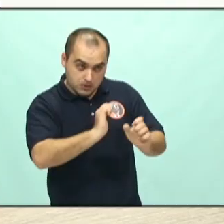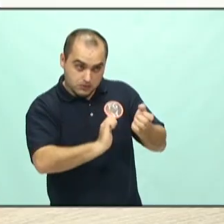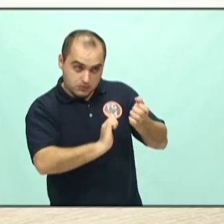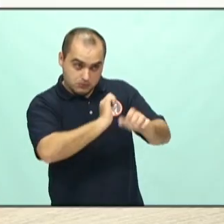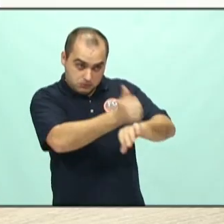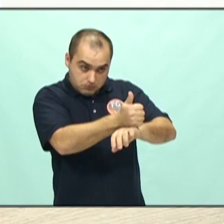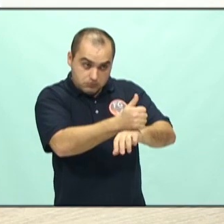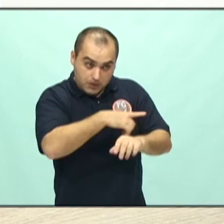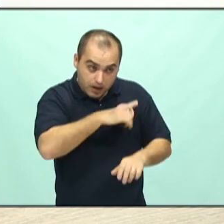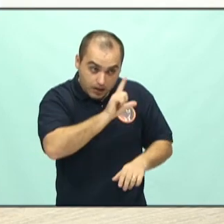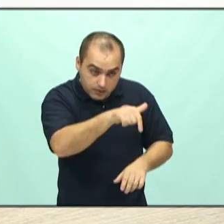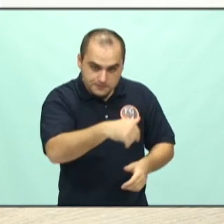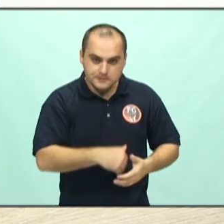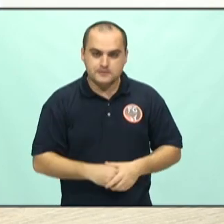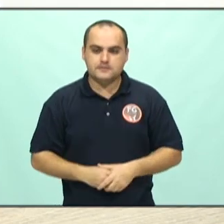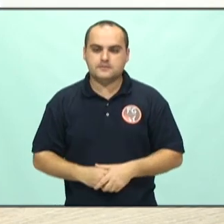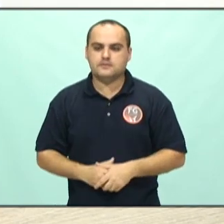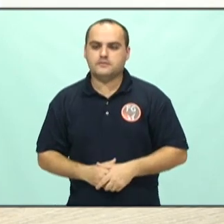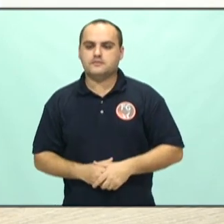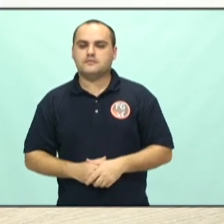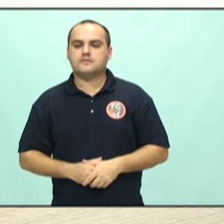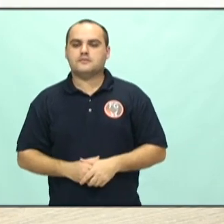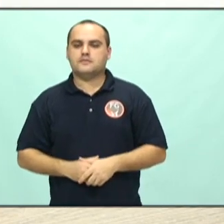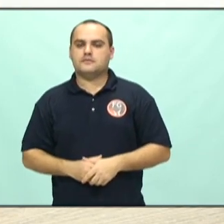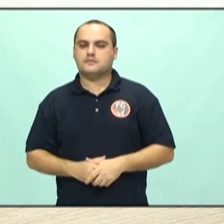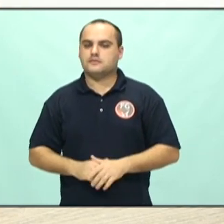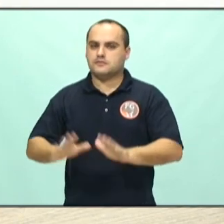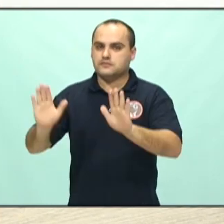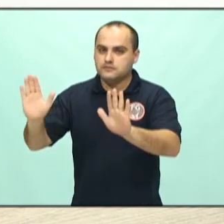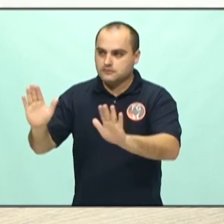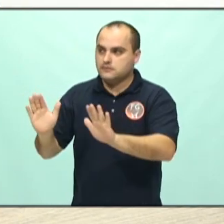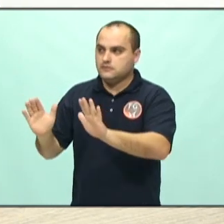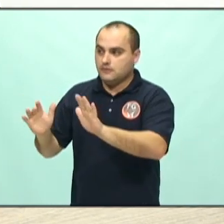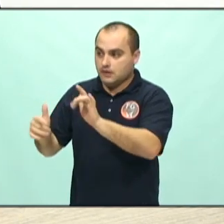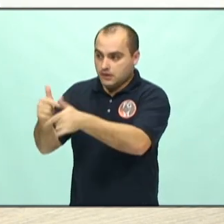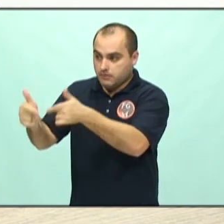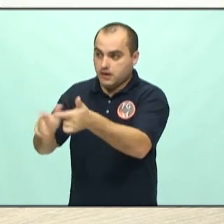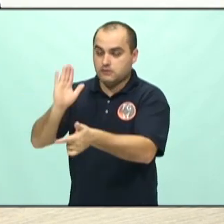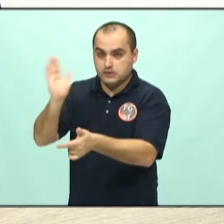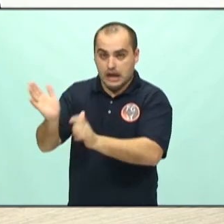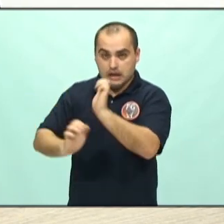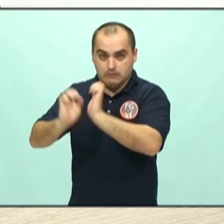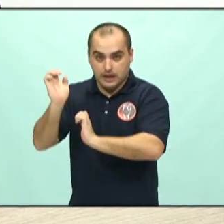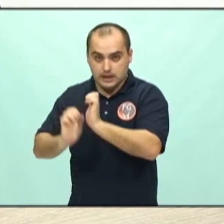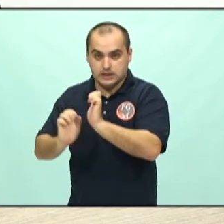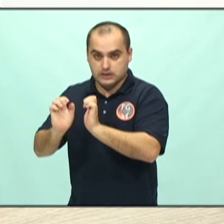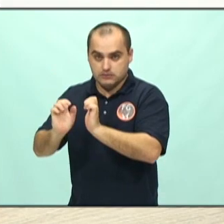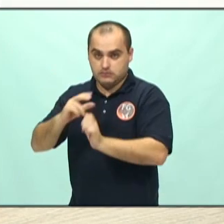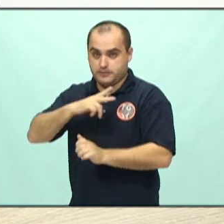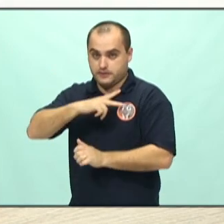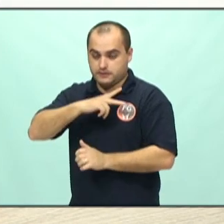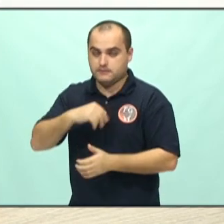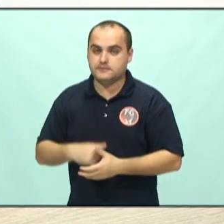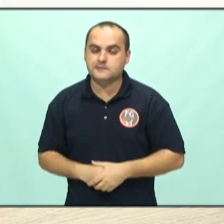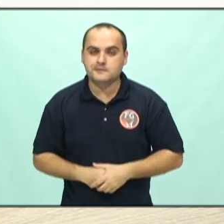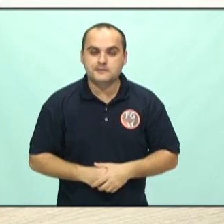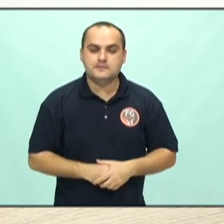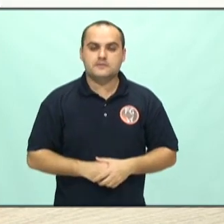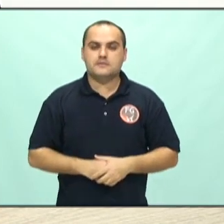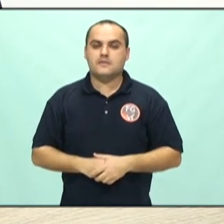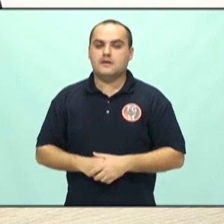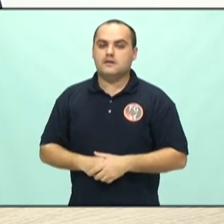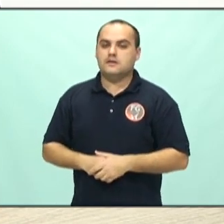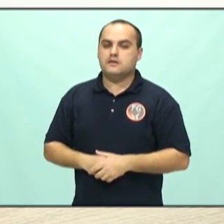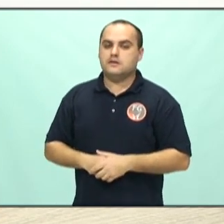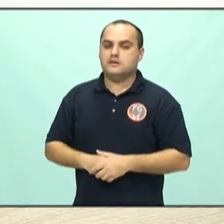tá? Principalmente já em serviços que já tem empresas terceirizadas, né? Que se a terceirizada não fizer